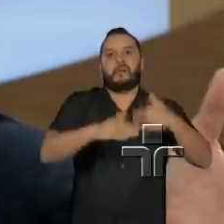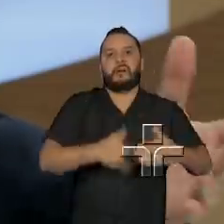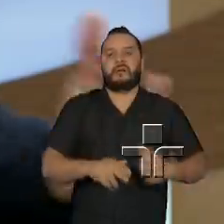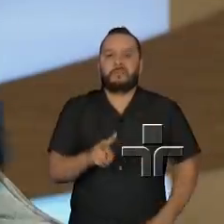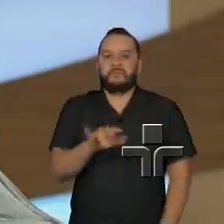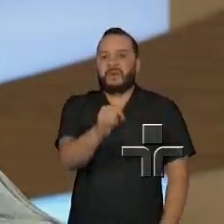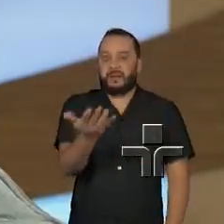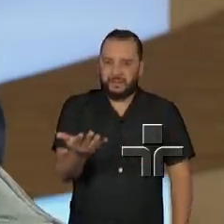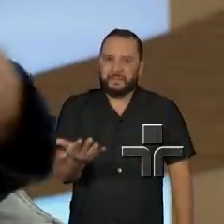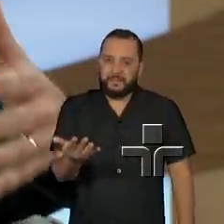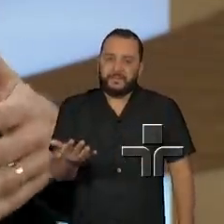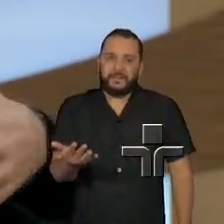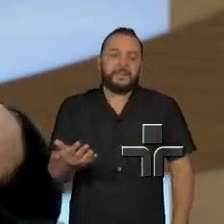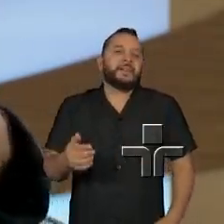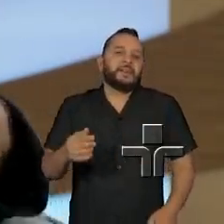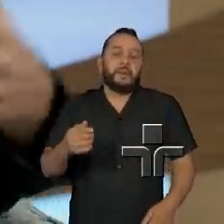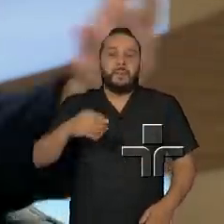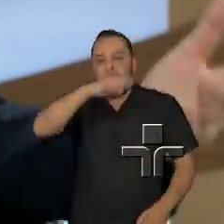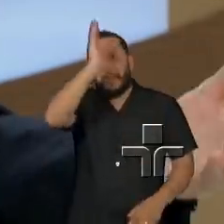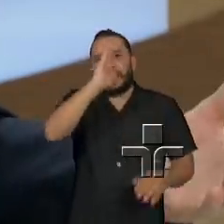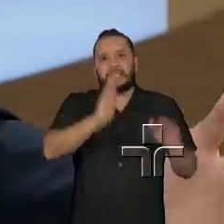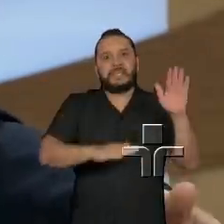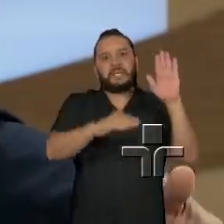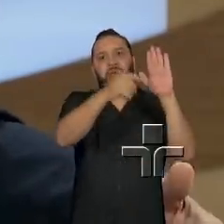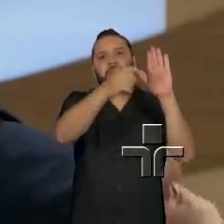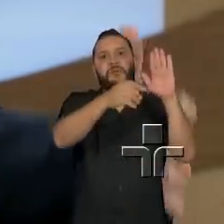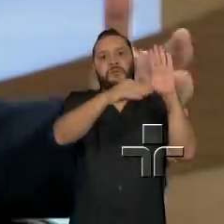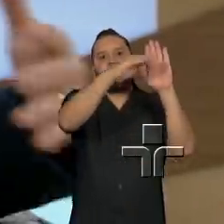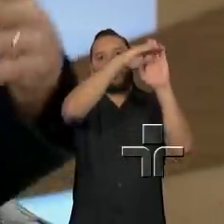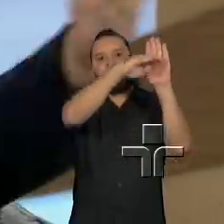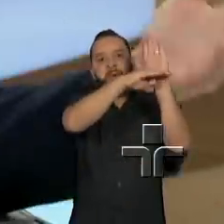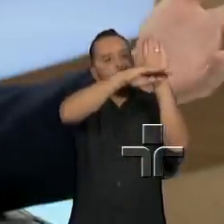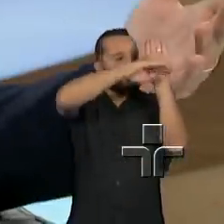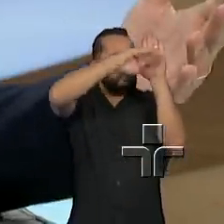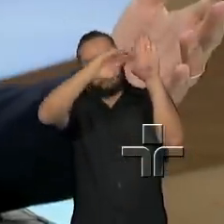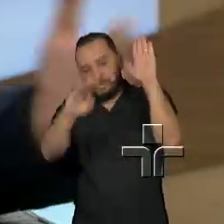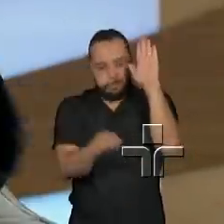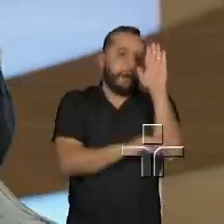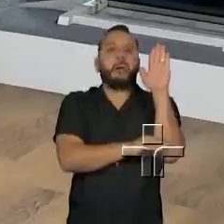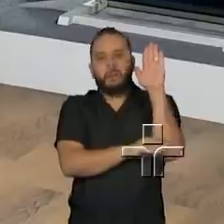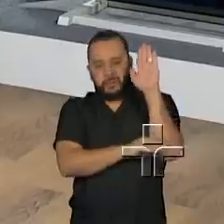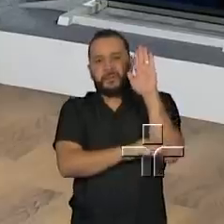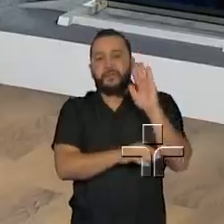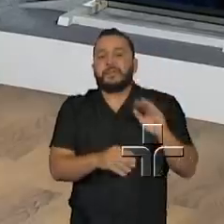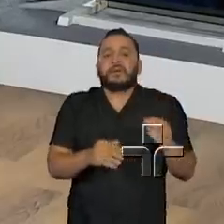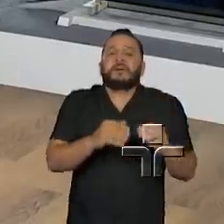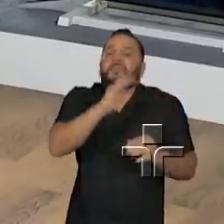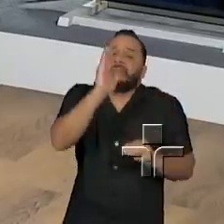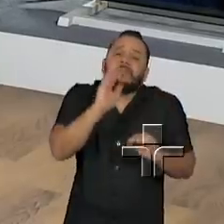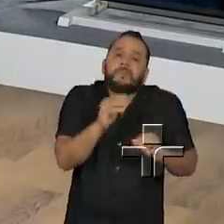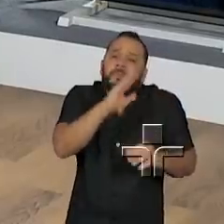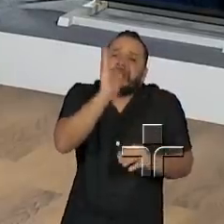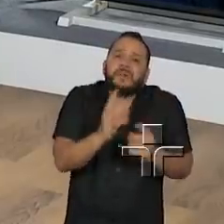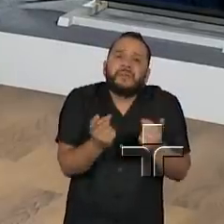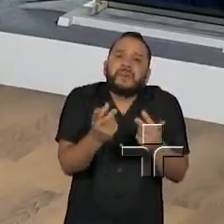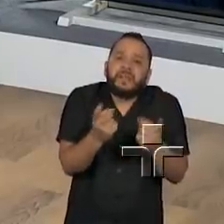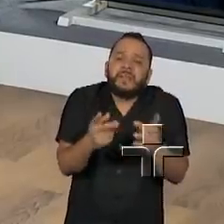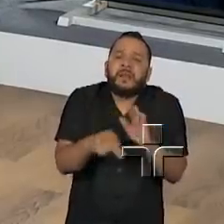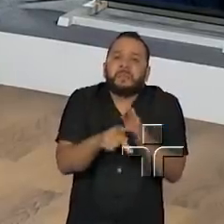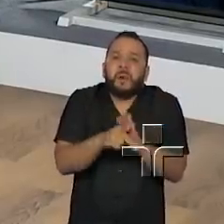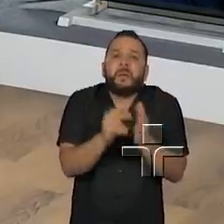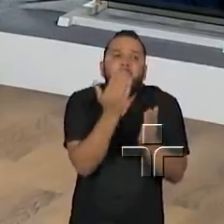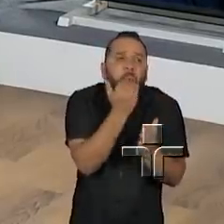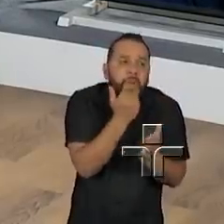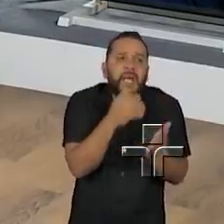gente é acoplado no fim da fila, vendendo commodities que eventualmente serão muito baratas, haverá competidores, o futuro muito